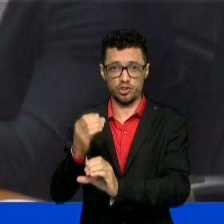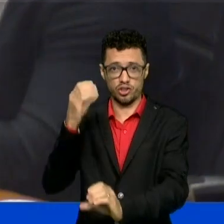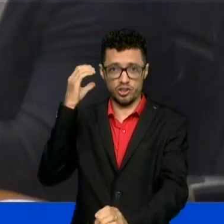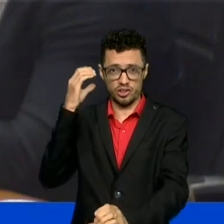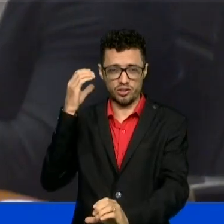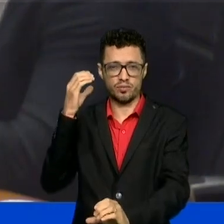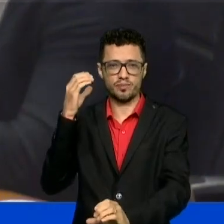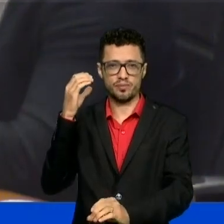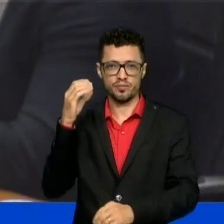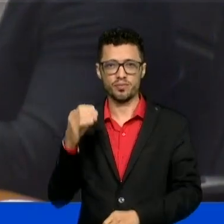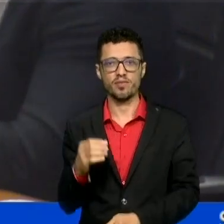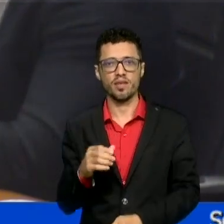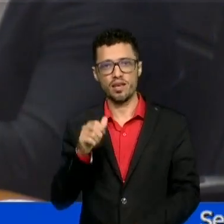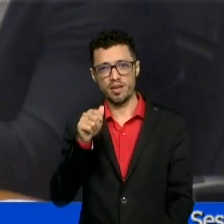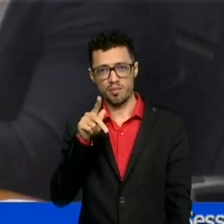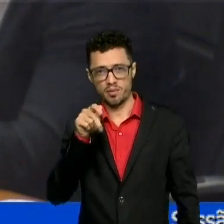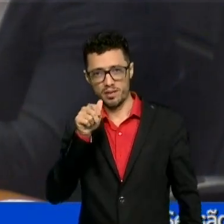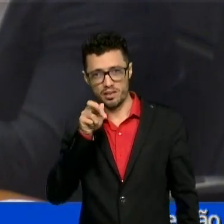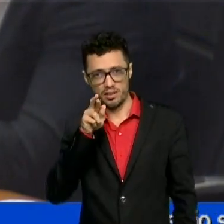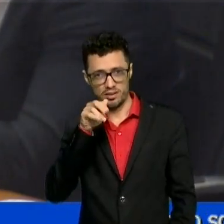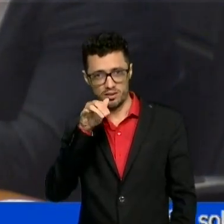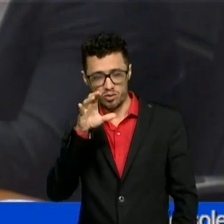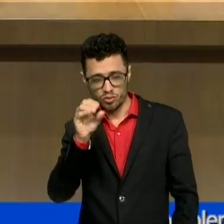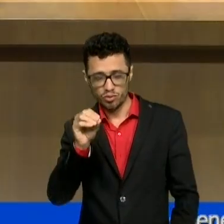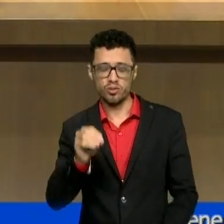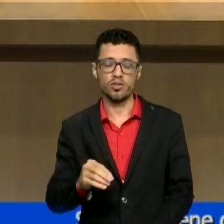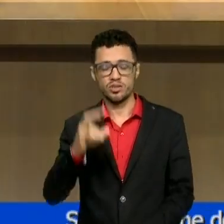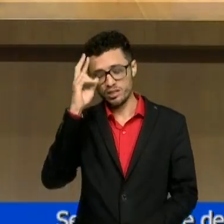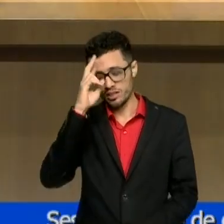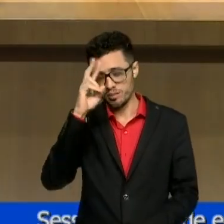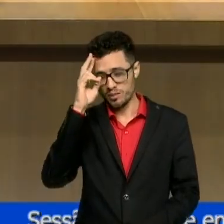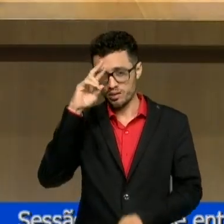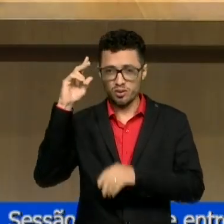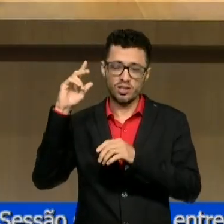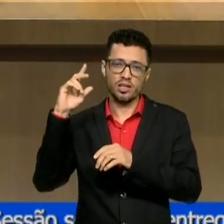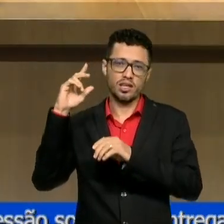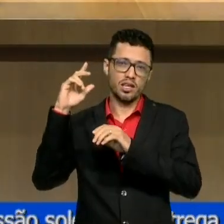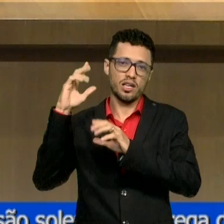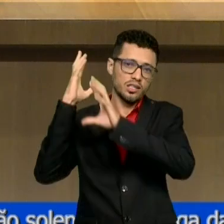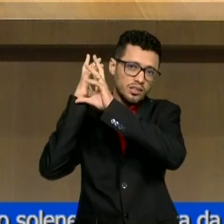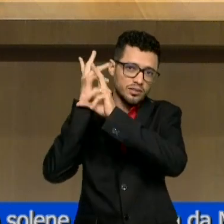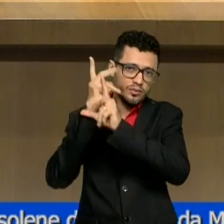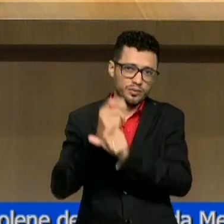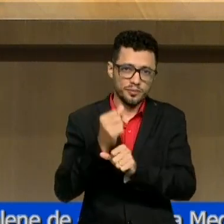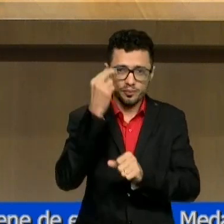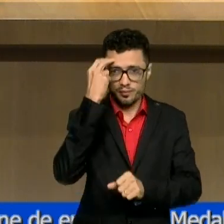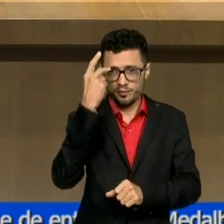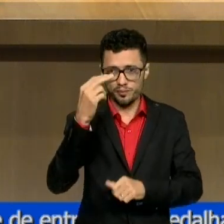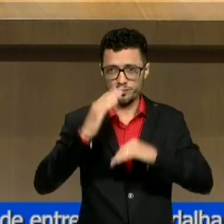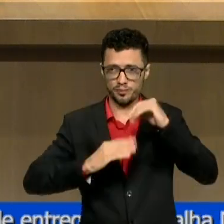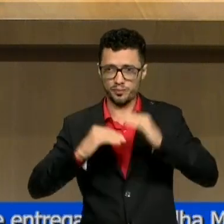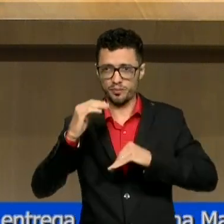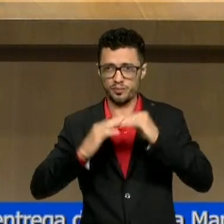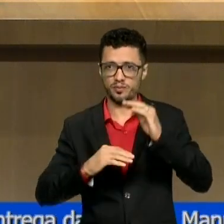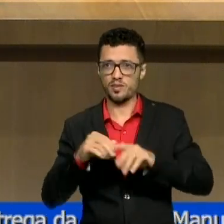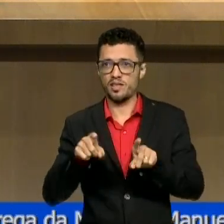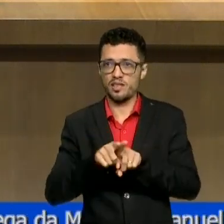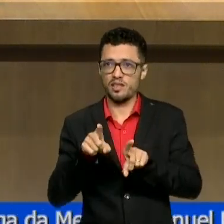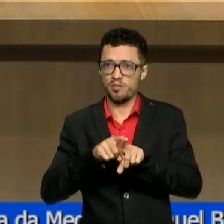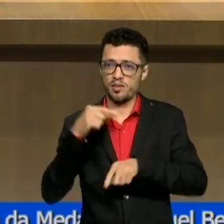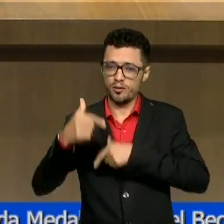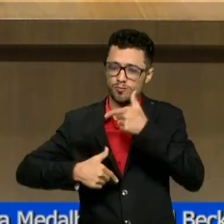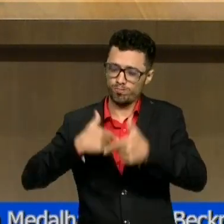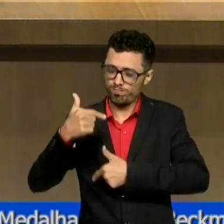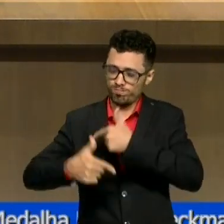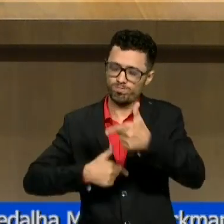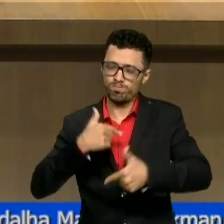Bandeira, celebramos sua trajetória profissional e também seu comprometimento incansável com o desenvolvimento do nosso Estado.